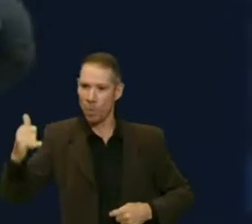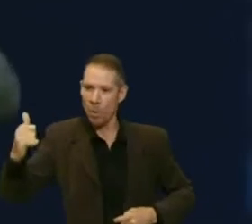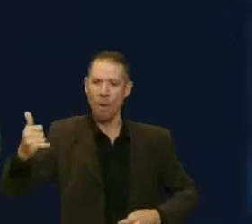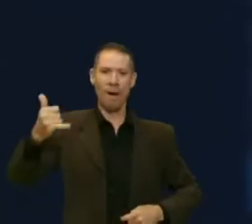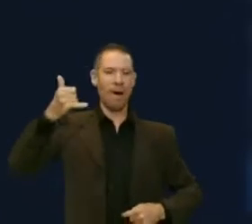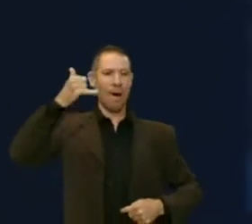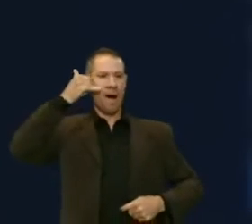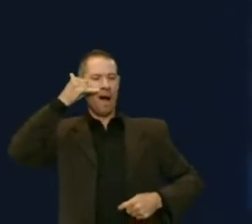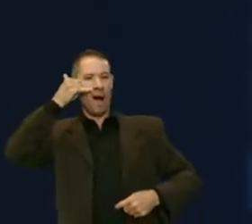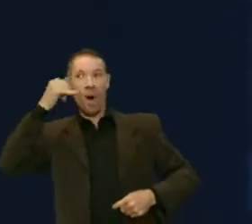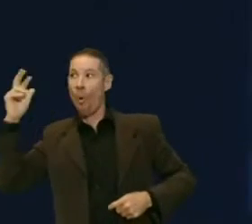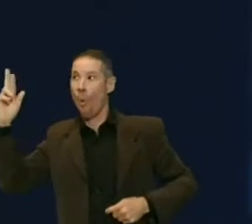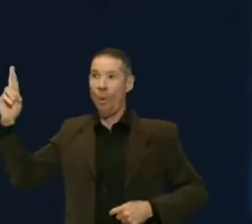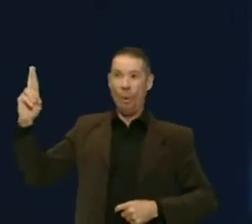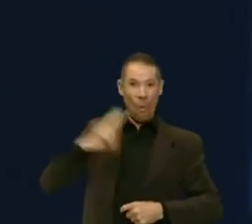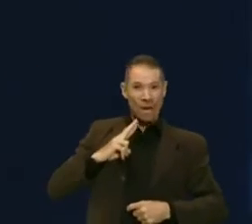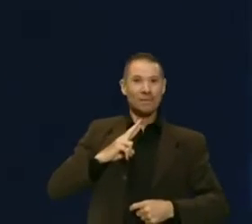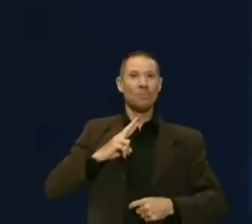Deus para ele.